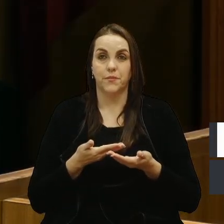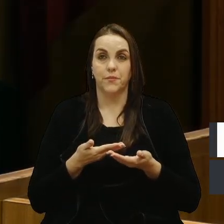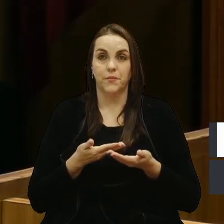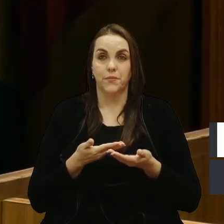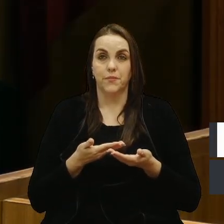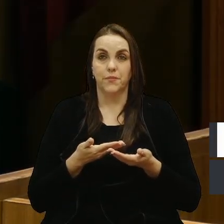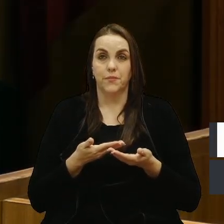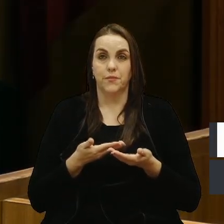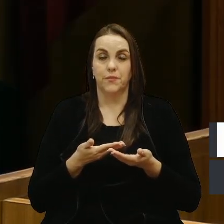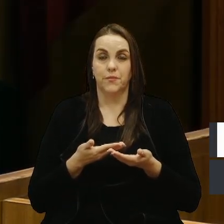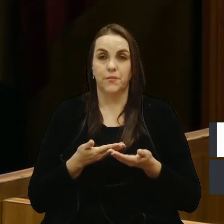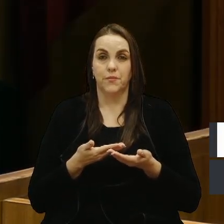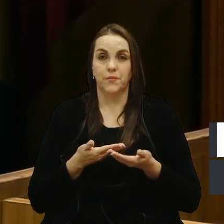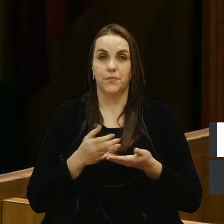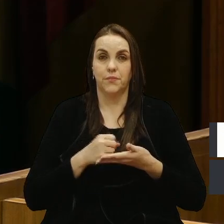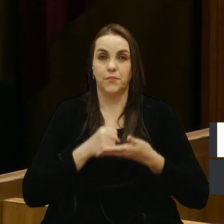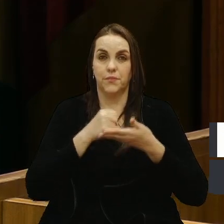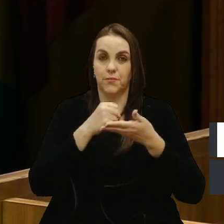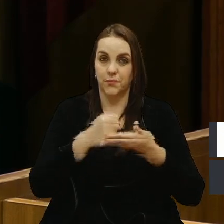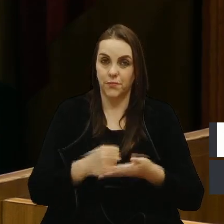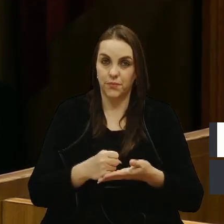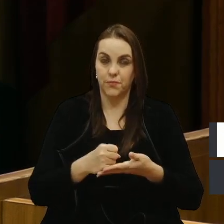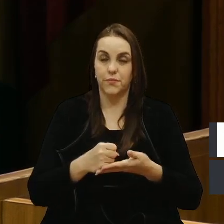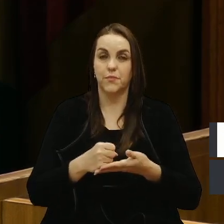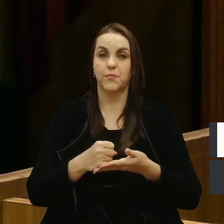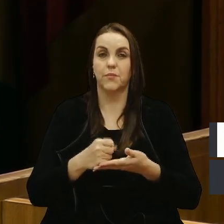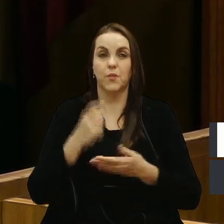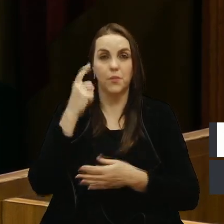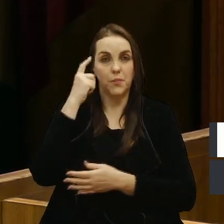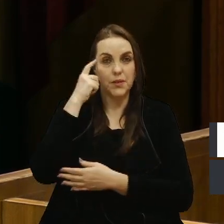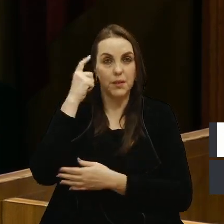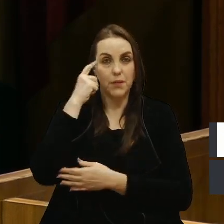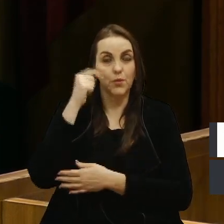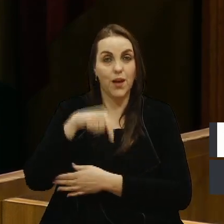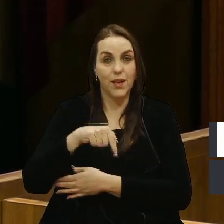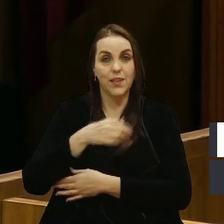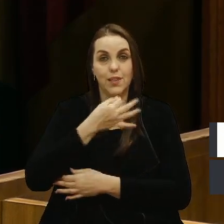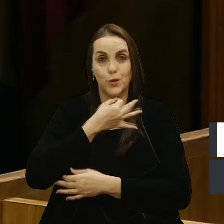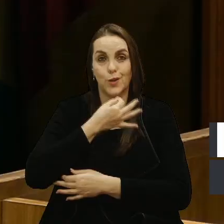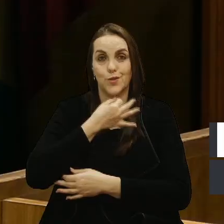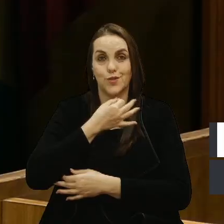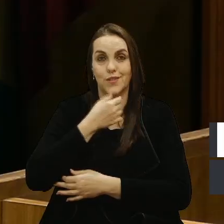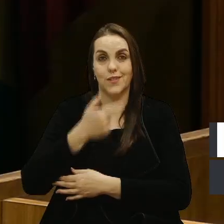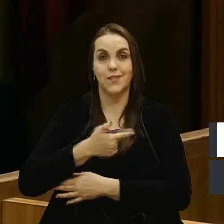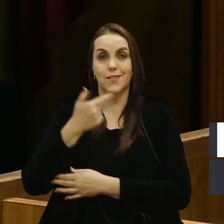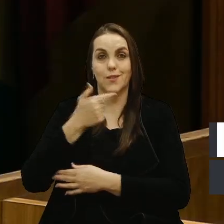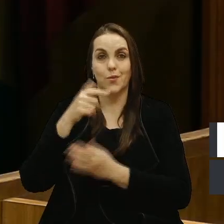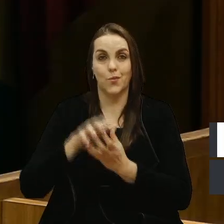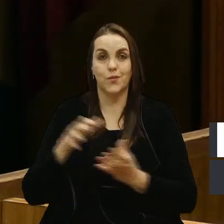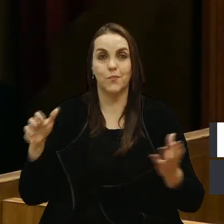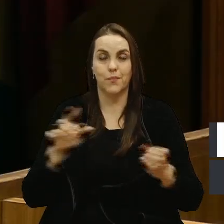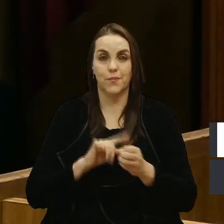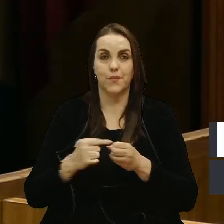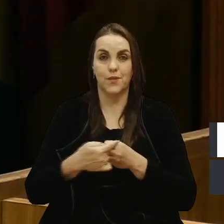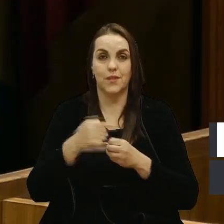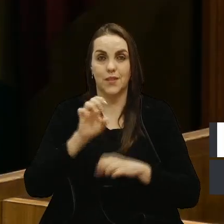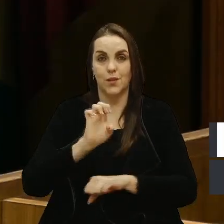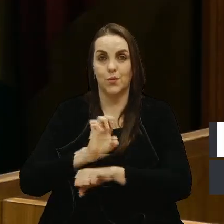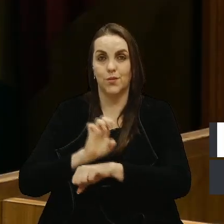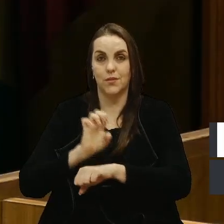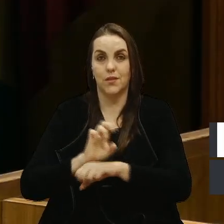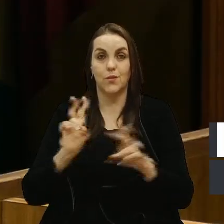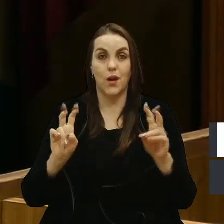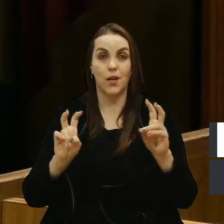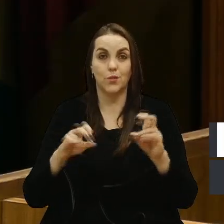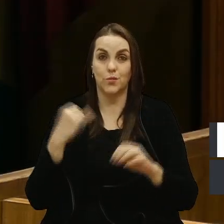esse pensamento, esse apoio, o que pensa Caxias do Sul, a segunda maior cidade do estado, sobre esse assunto tão importante. Como eu